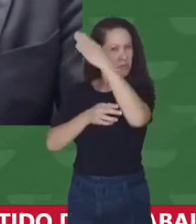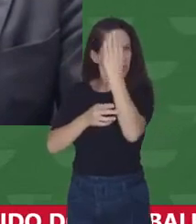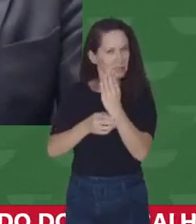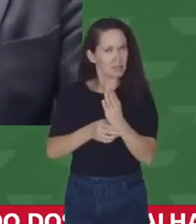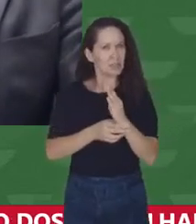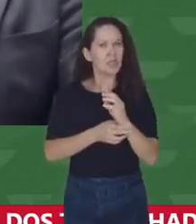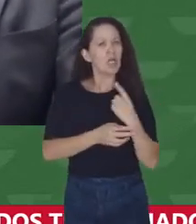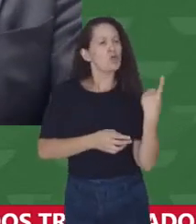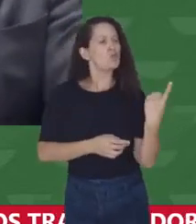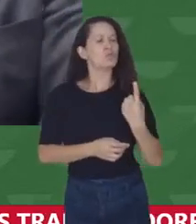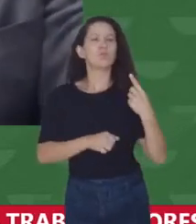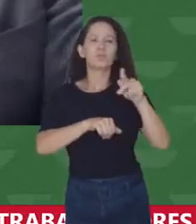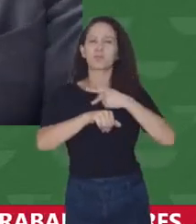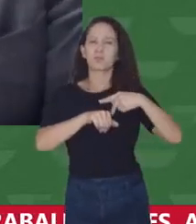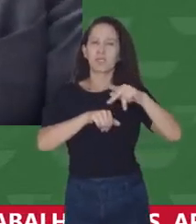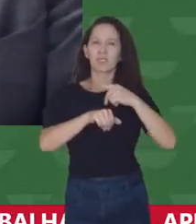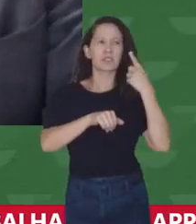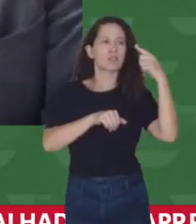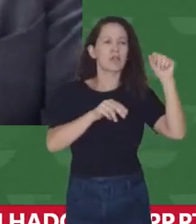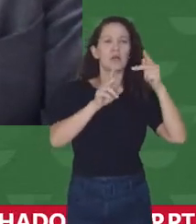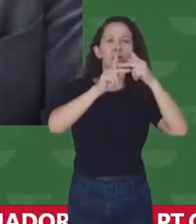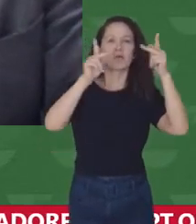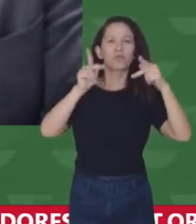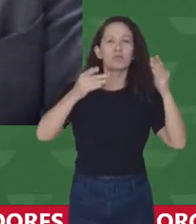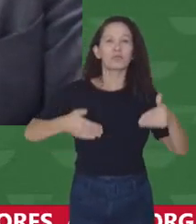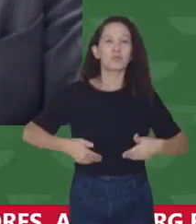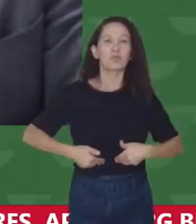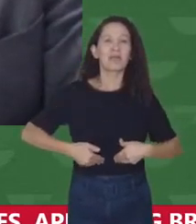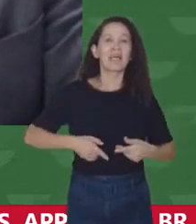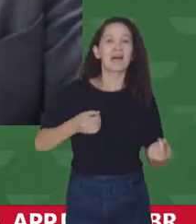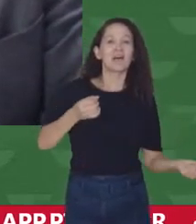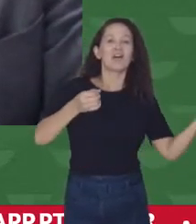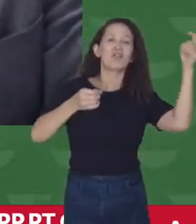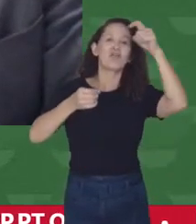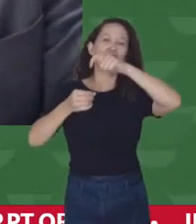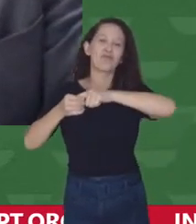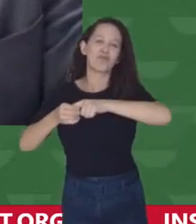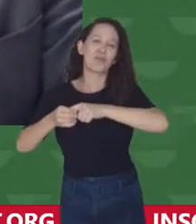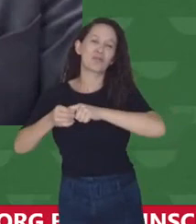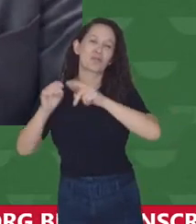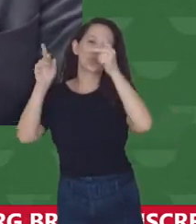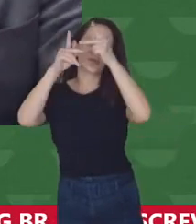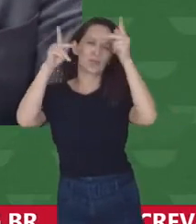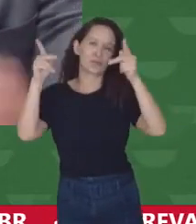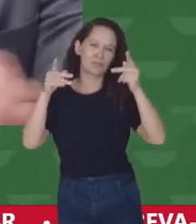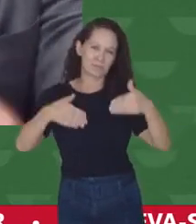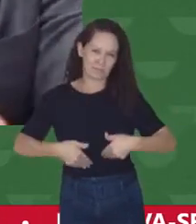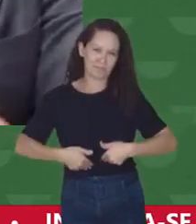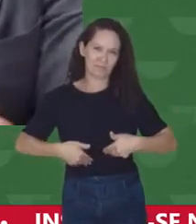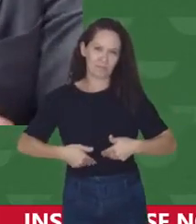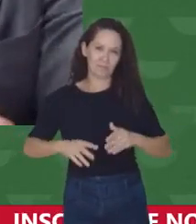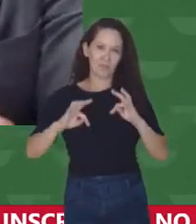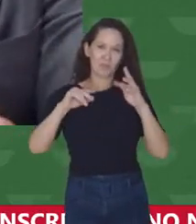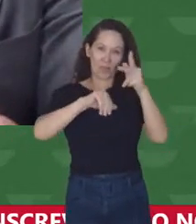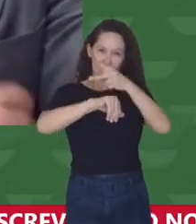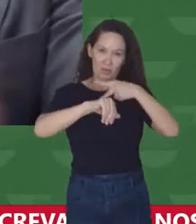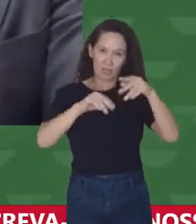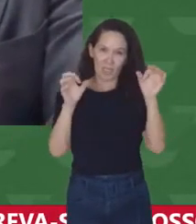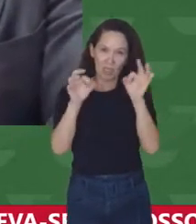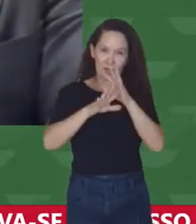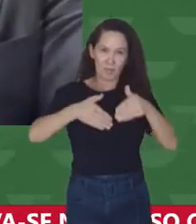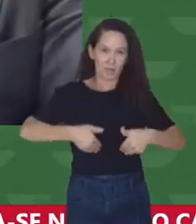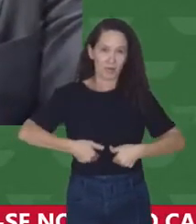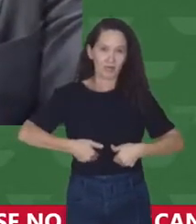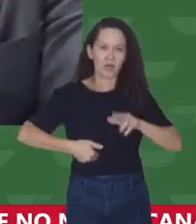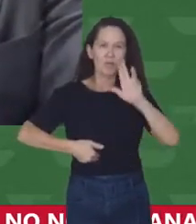é o único país que saiu do mapa da fome e voltou para o mapa da fome. Todos os países que saíram do mapa da